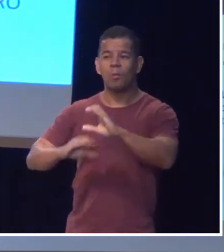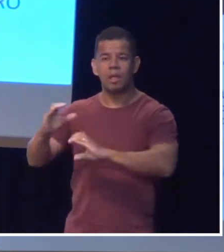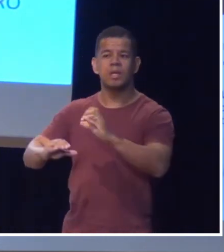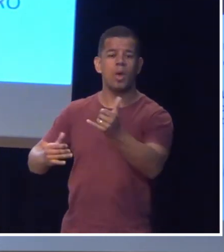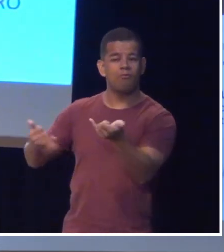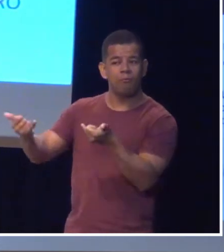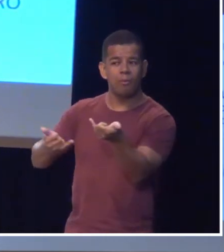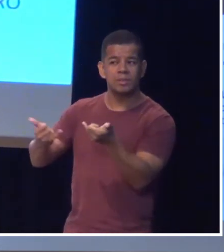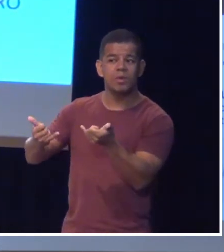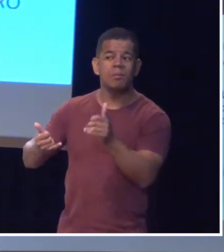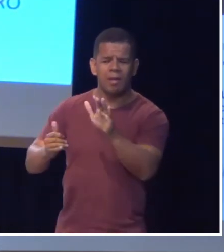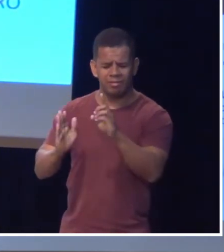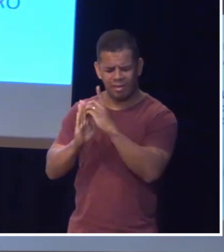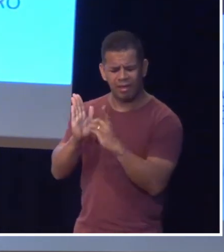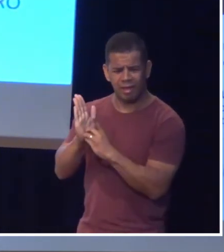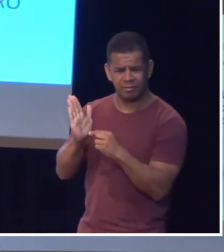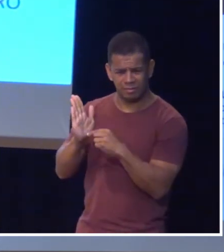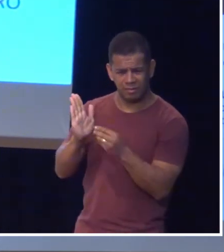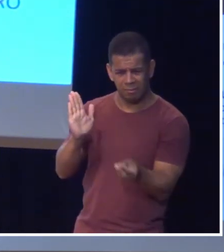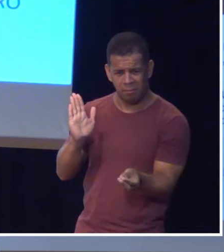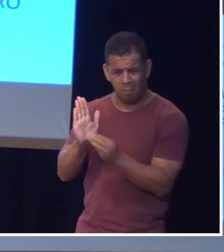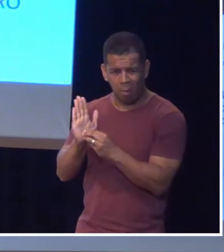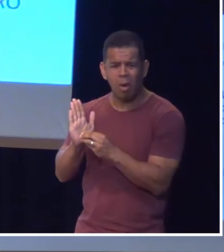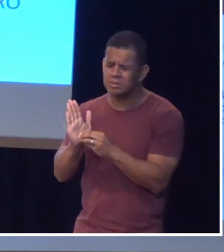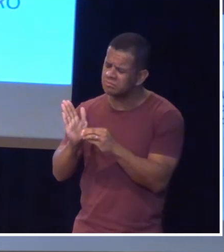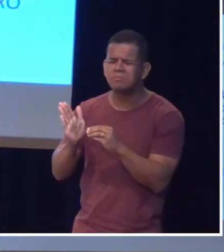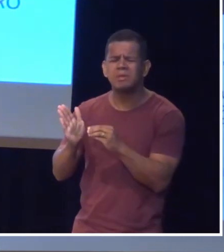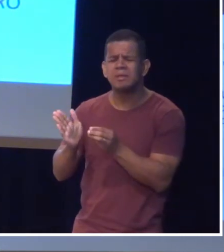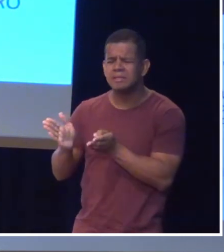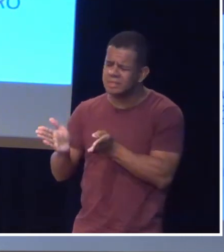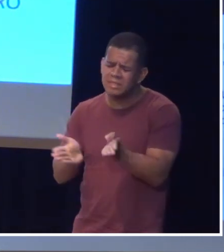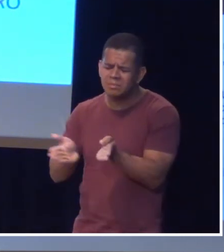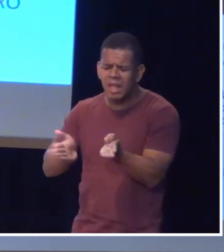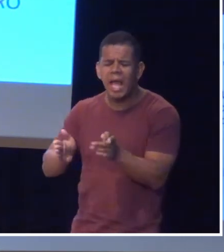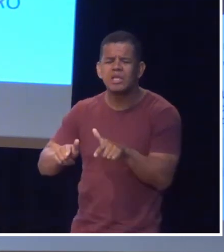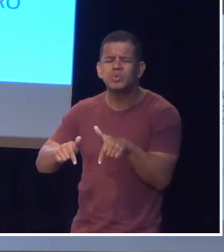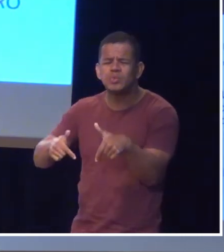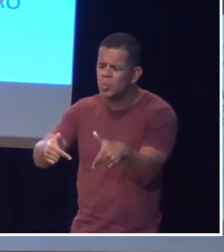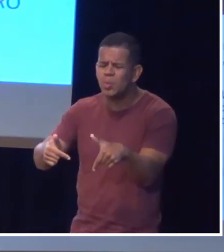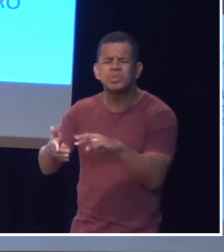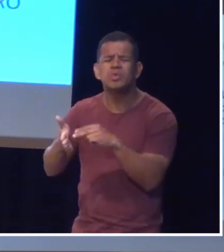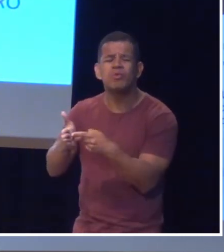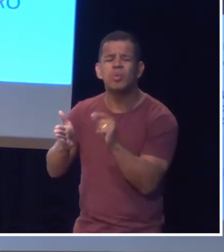nem mesmo os decretos trazem o que significa essa acessibilidade atitudinal. Ninguém ensina o outro a ter atitude, nenhuma